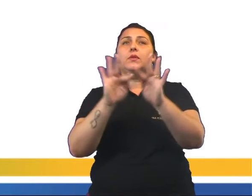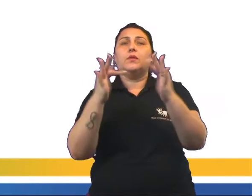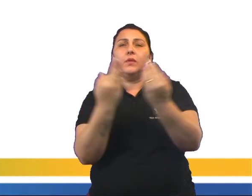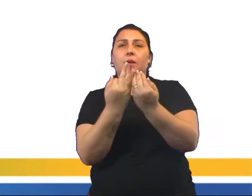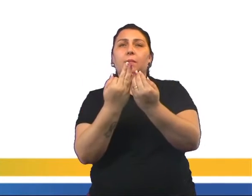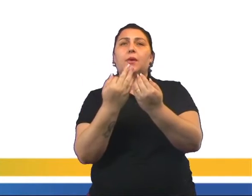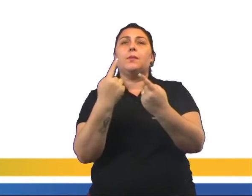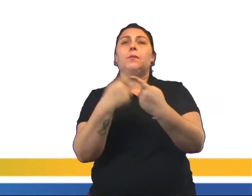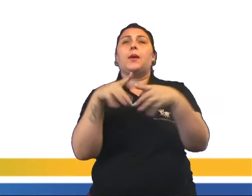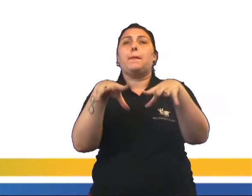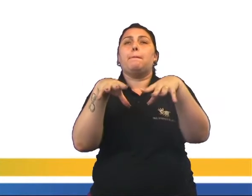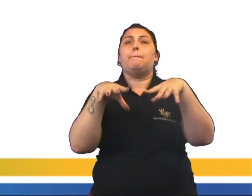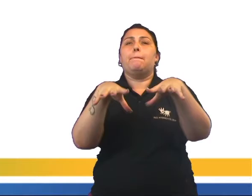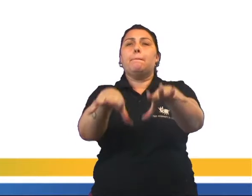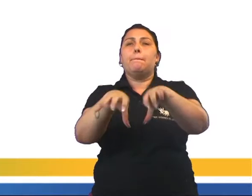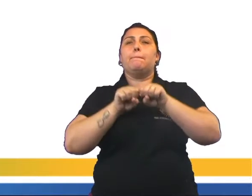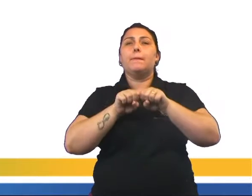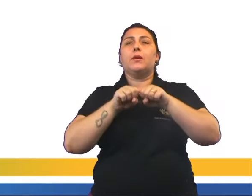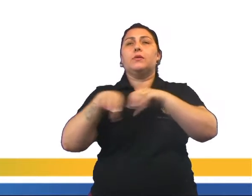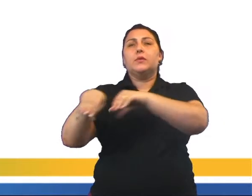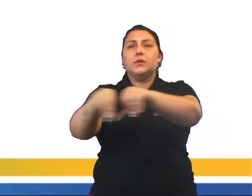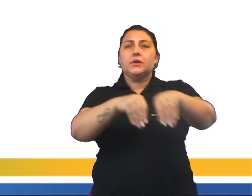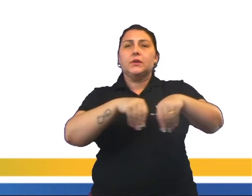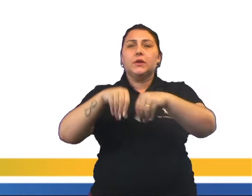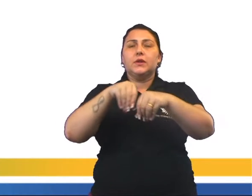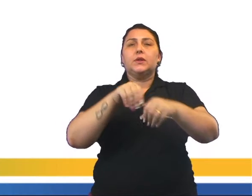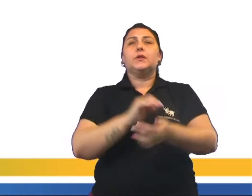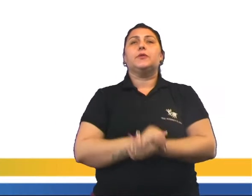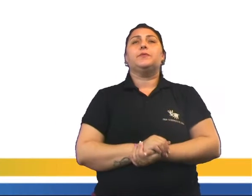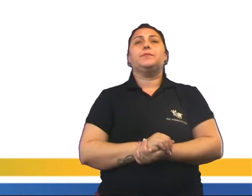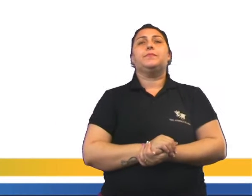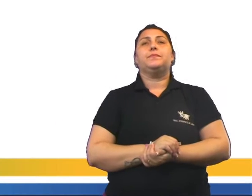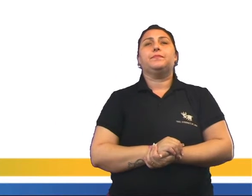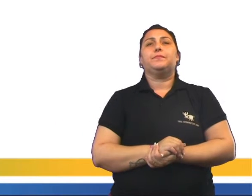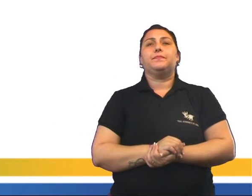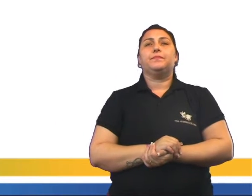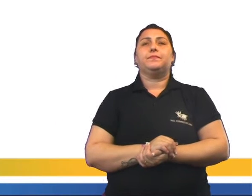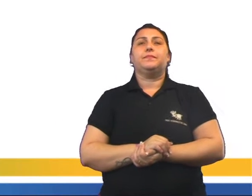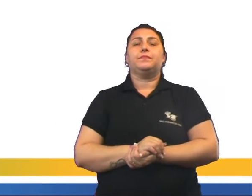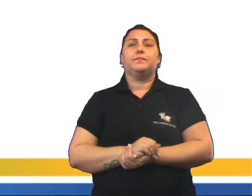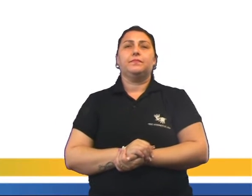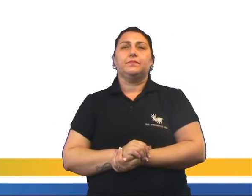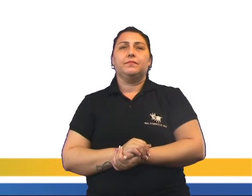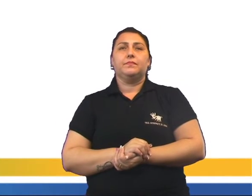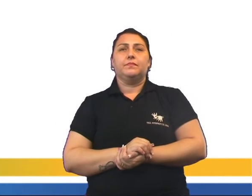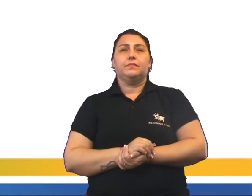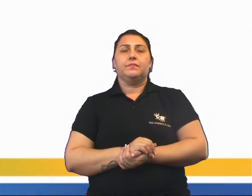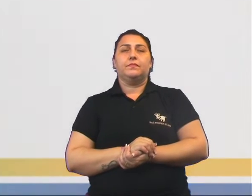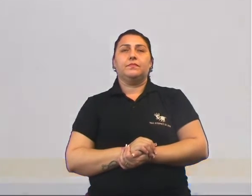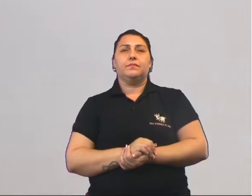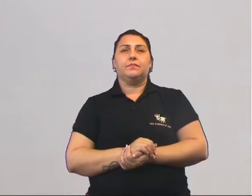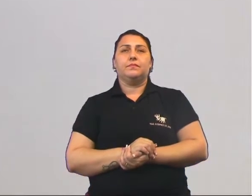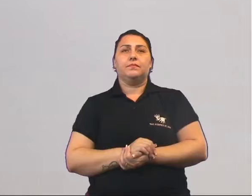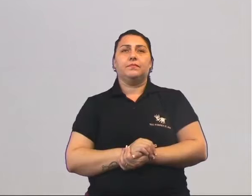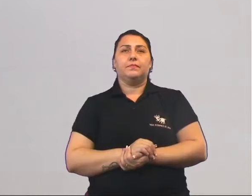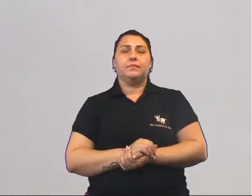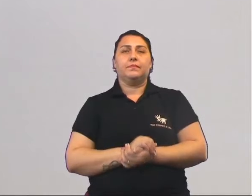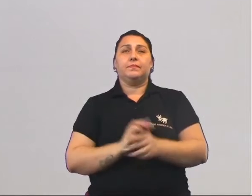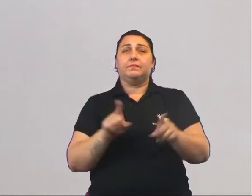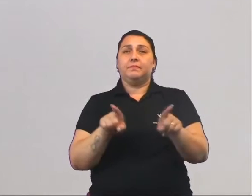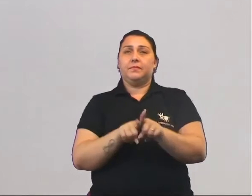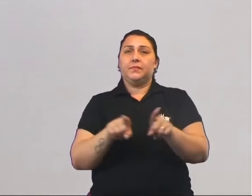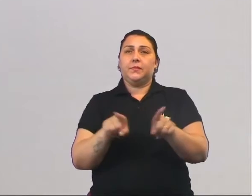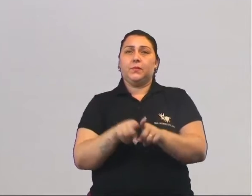fundiários, né, e os assassinatos, expulsão de família de suas terras. Os grandes produtores, eles vão crescendo tanto